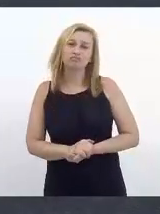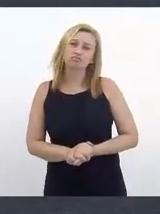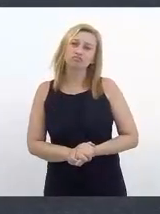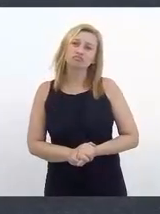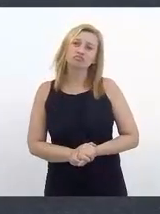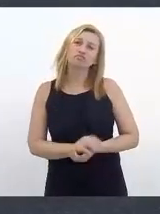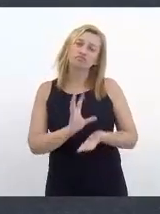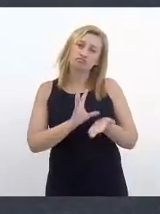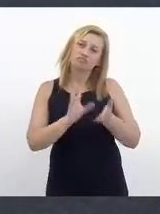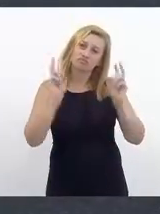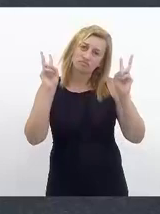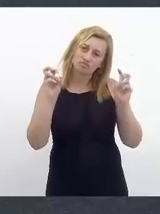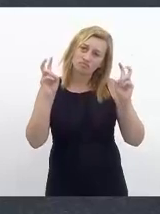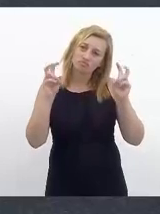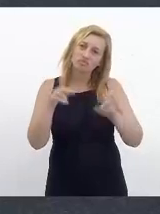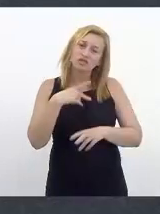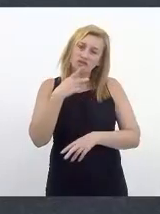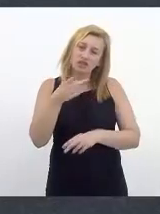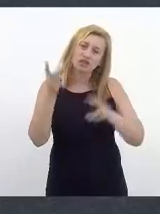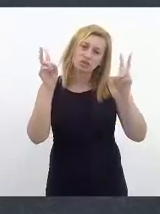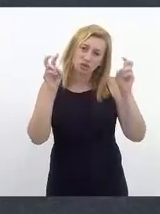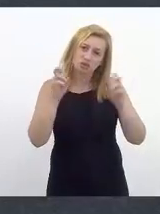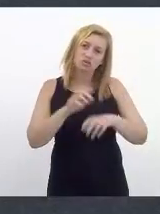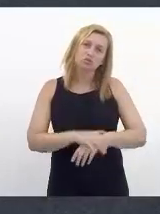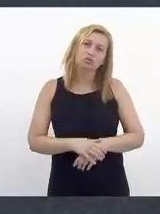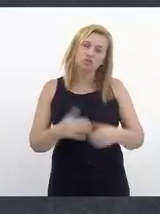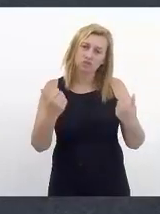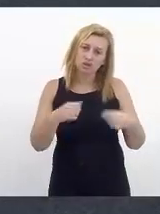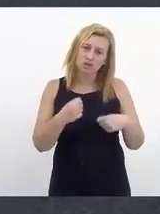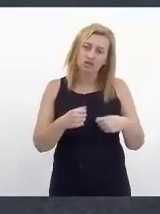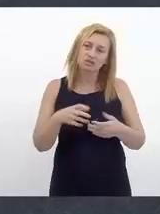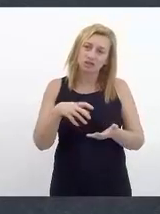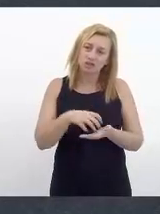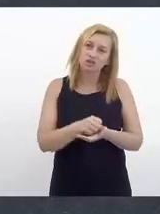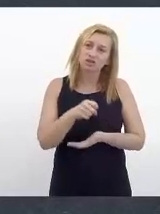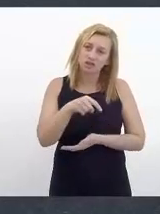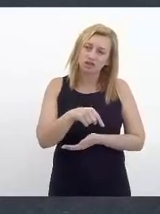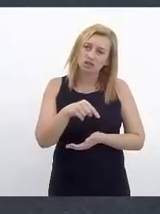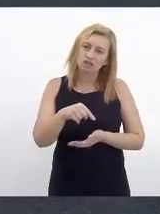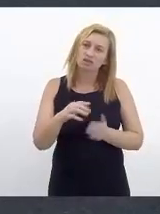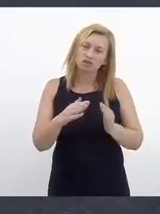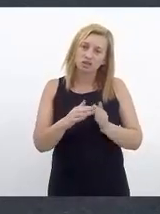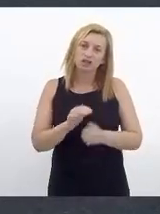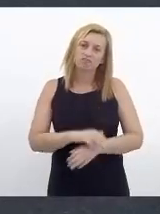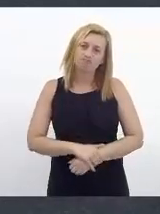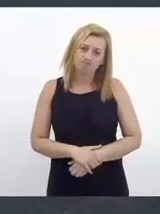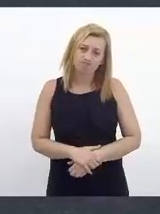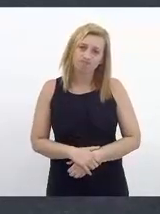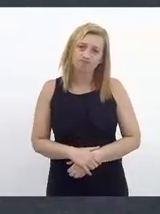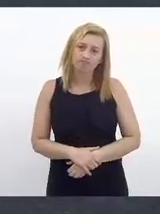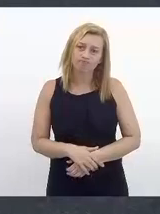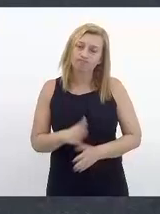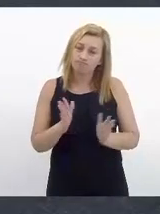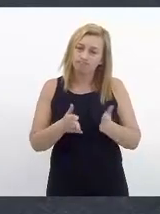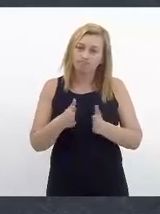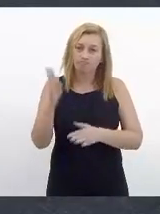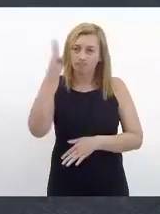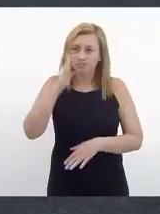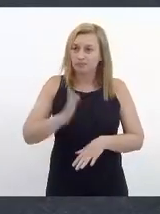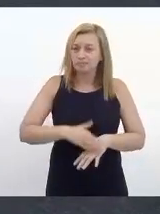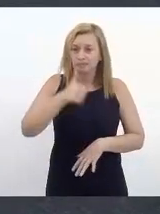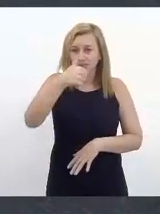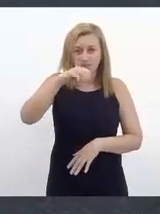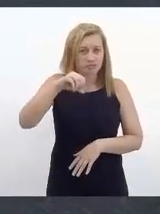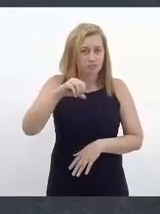essa pauta, falar sobre isso. É preciso que isso fique registrado nos anais dessa casa. Hoje no Brasil são mais de